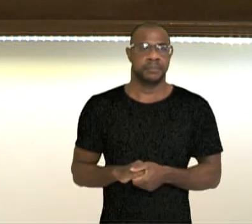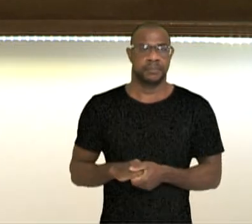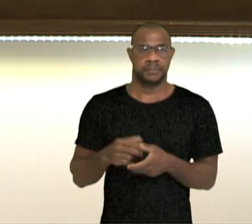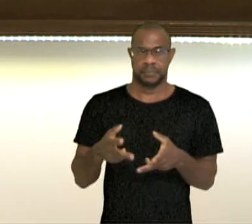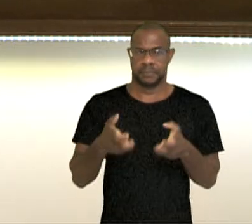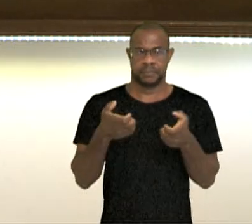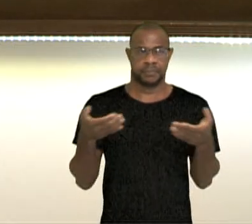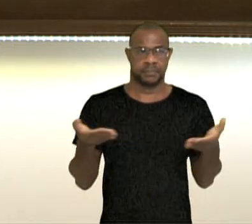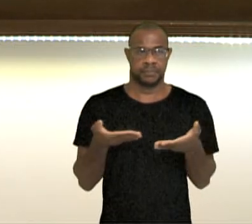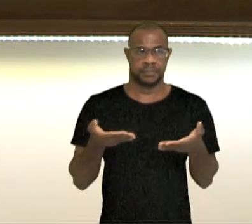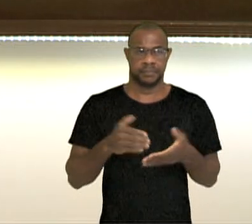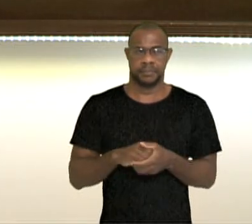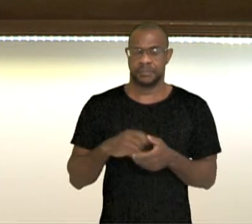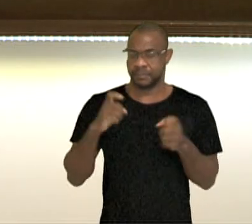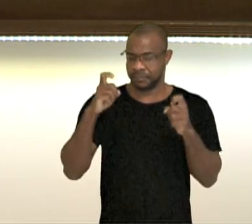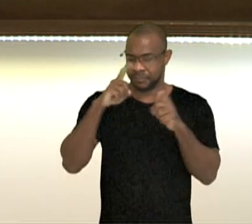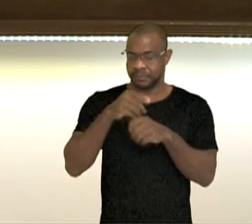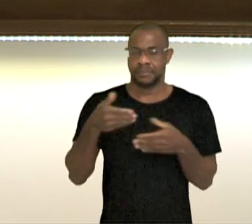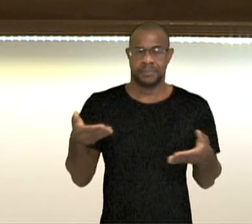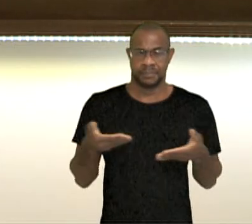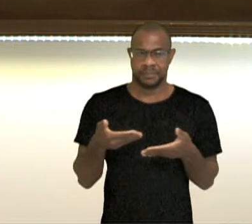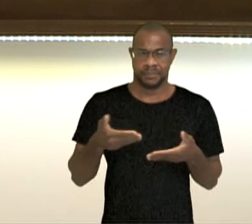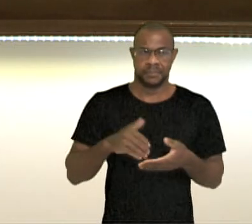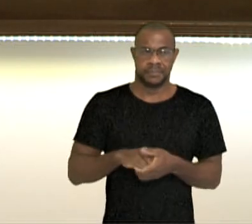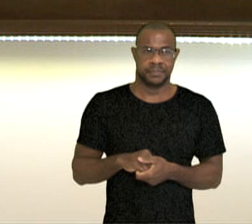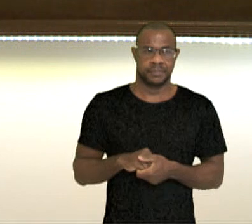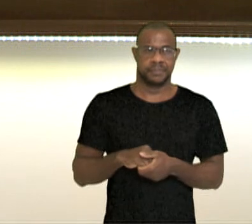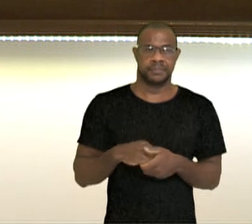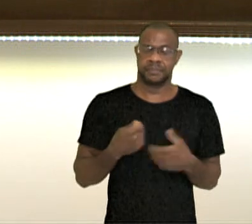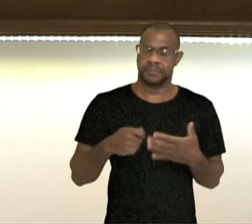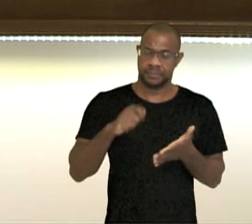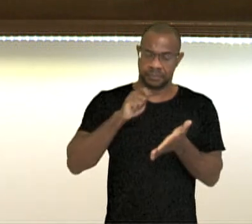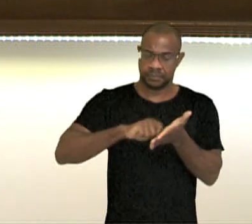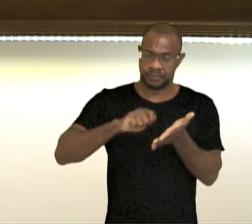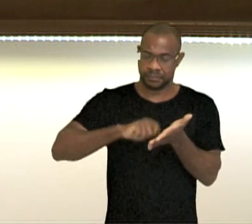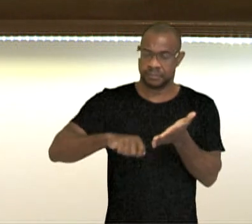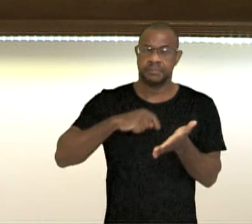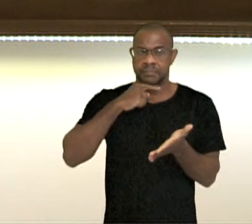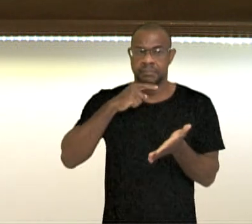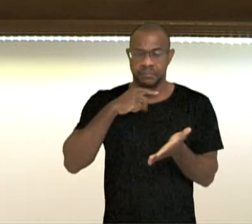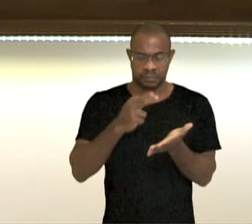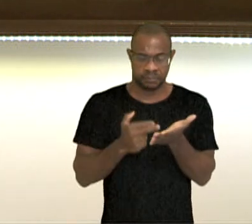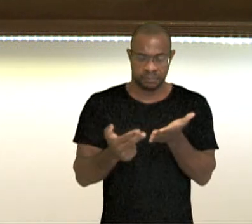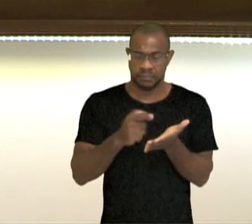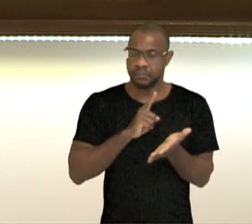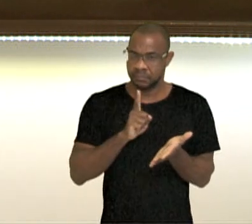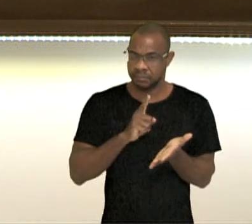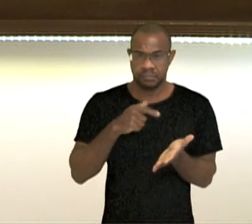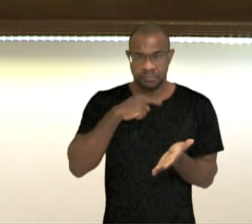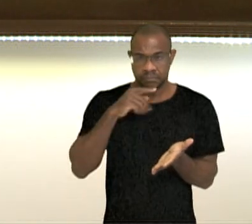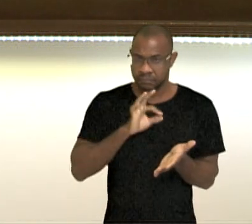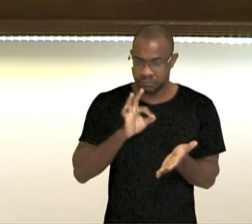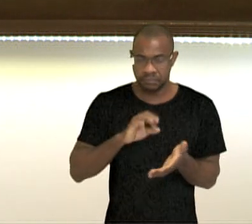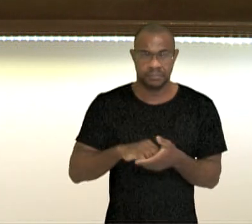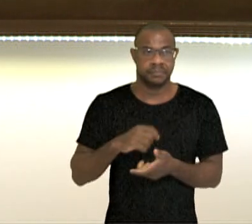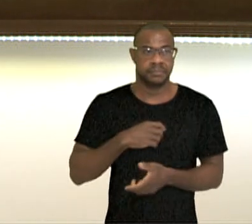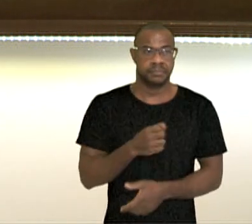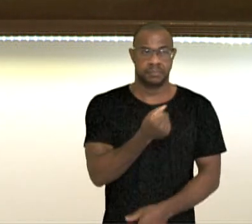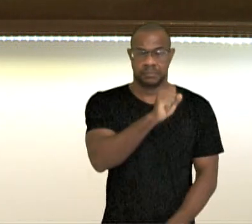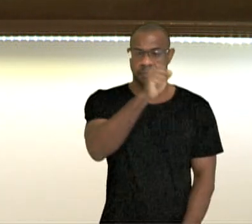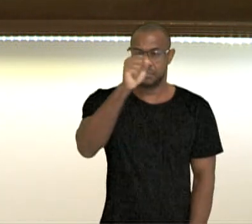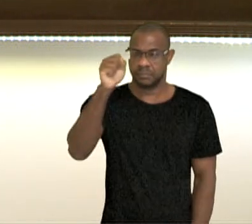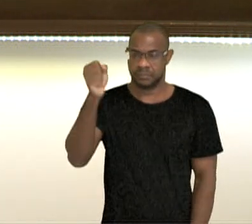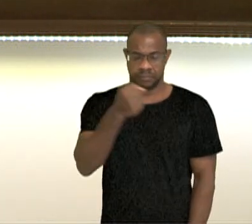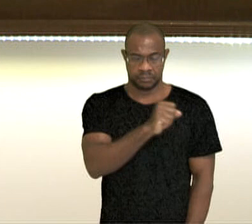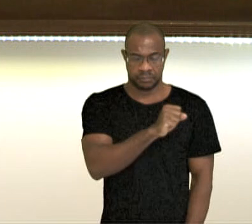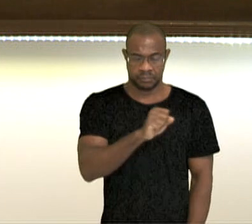desenho, talvez seja um pouquinho mais difícil o desenho, talvez você só escreva daí se não conseguir desenhar. Eu tenho 8 figuras,